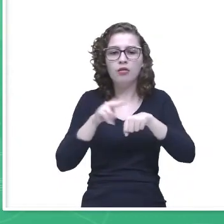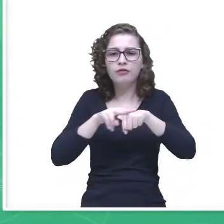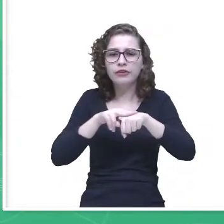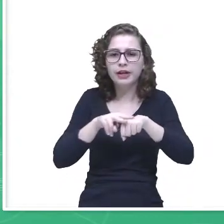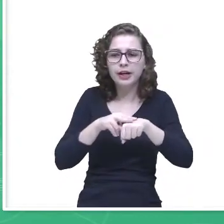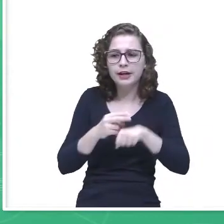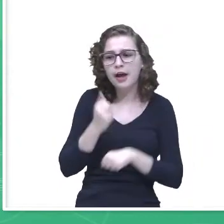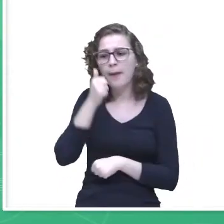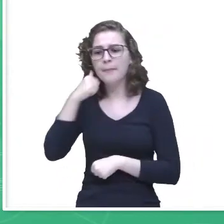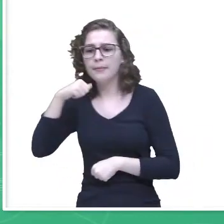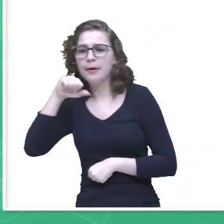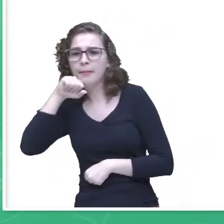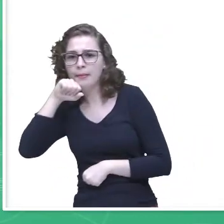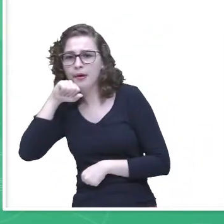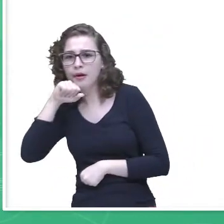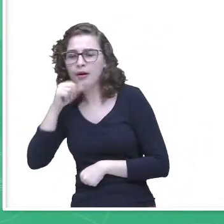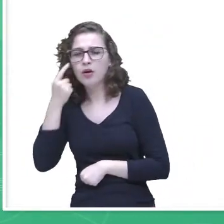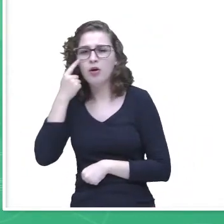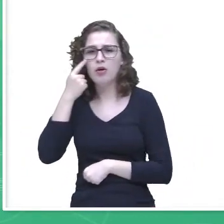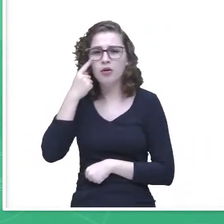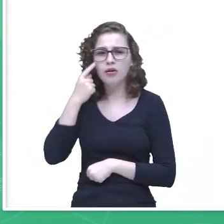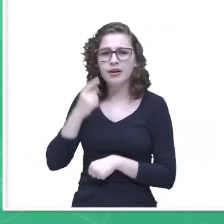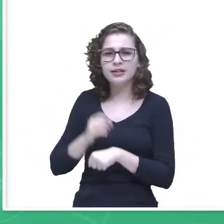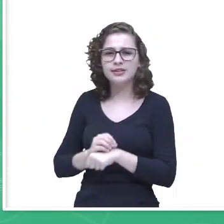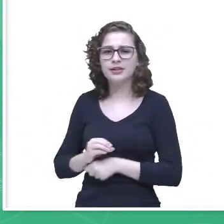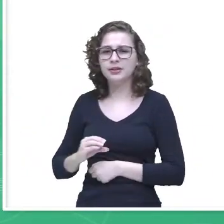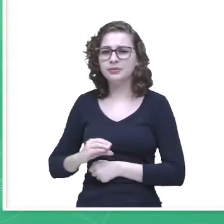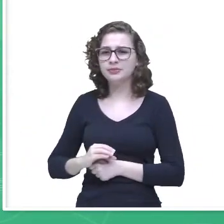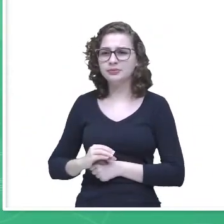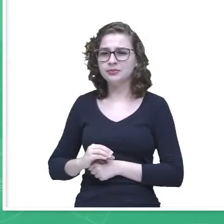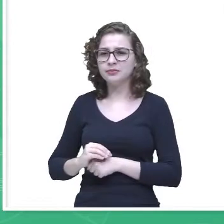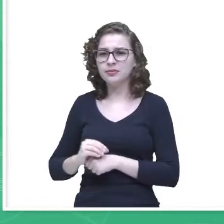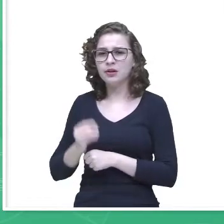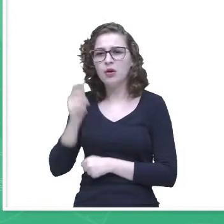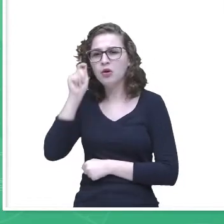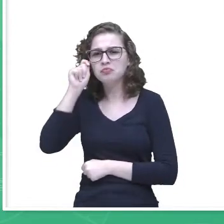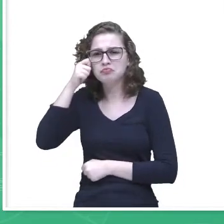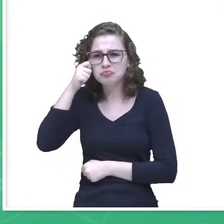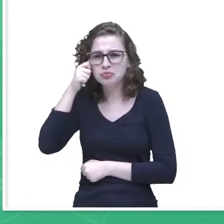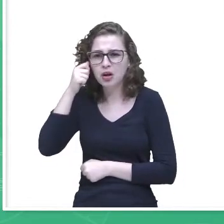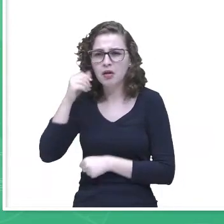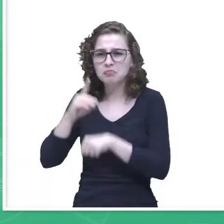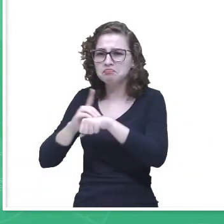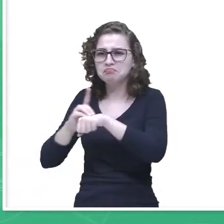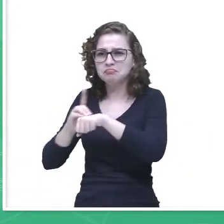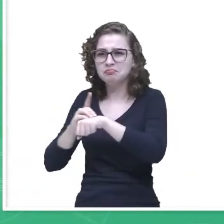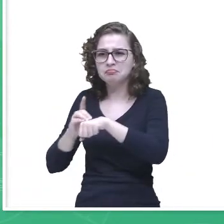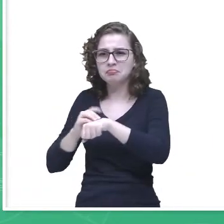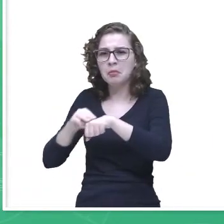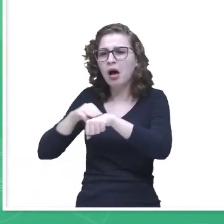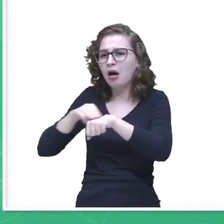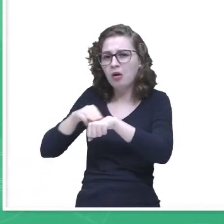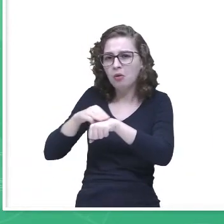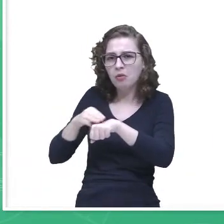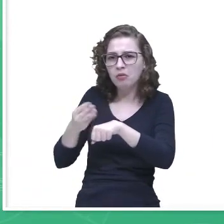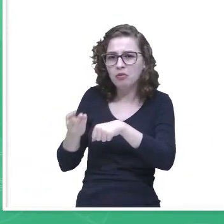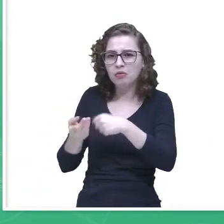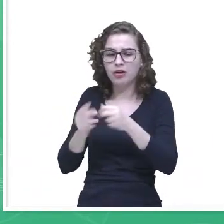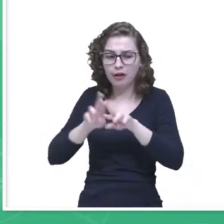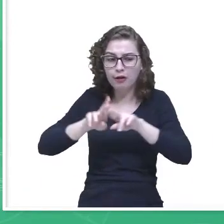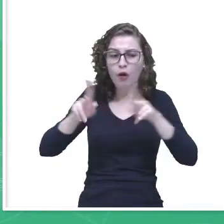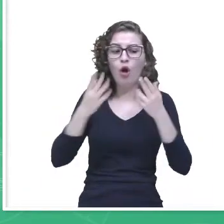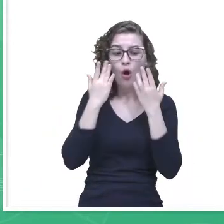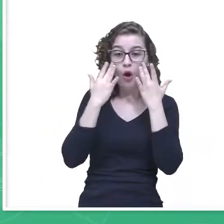escuro, ok? Então, os genes não são iguais, mas são os mesmos genes para definir cor dos olhos,